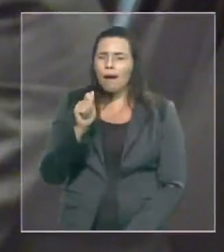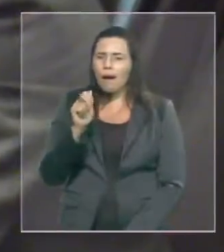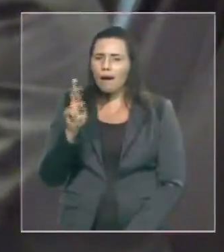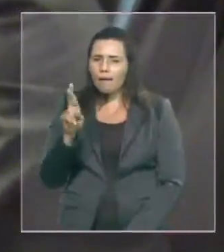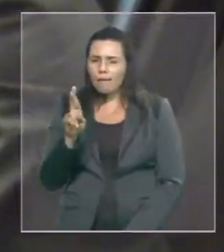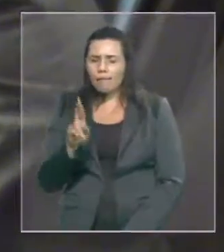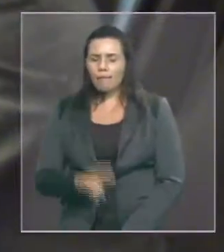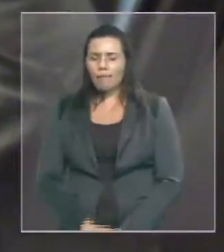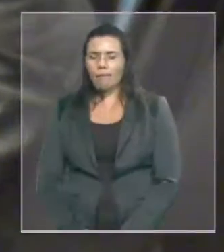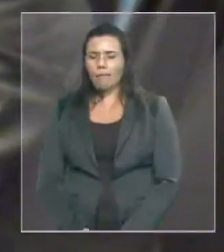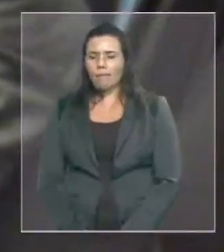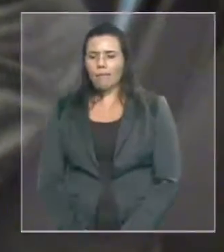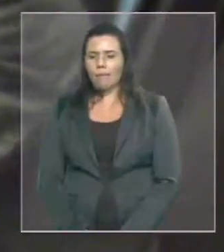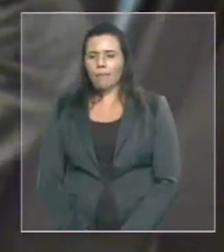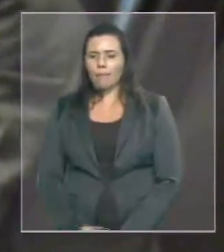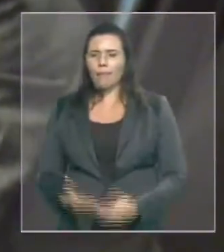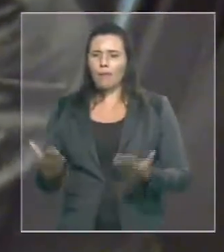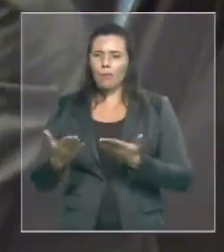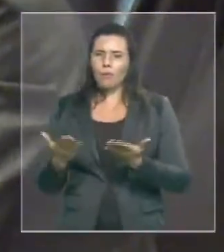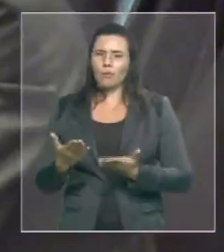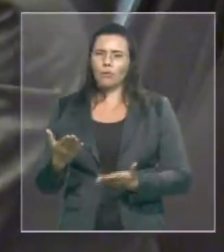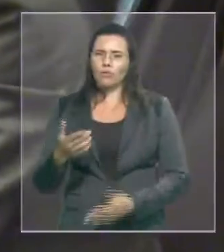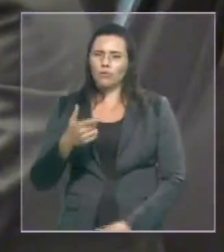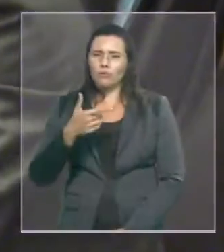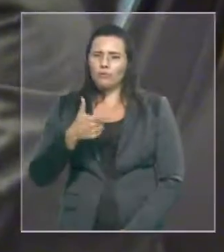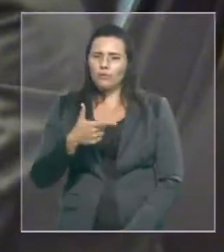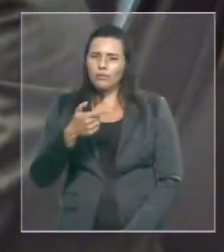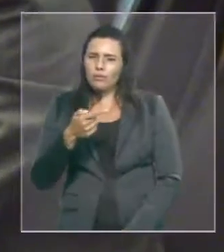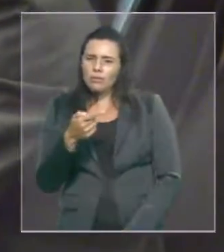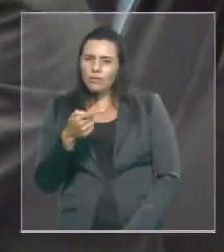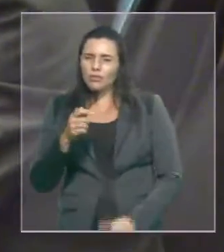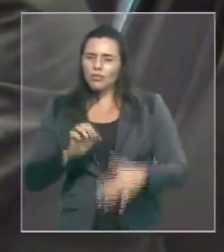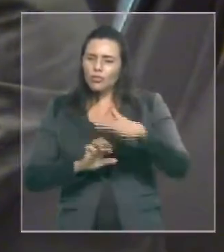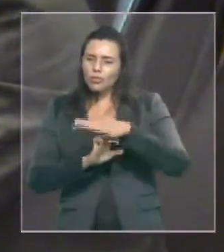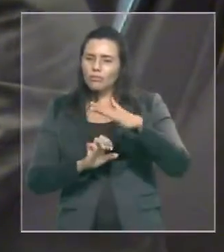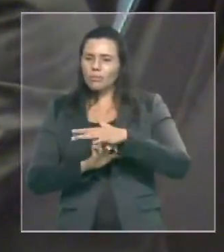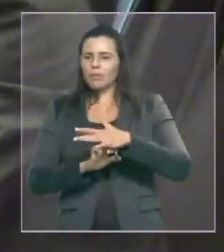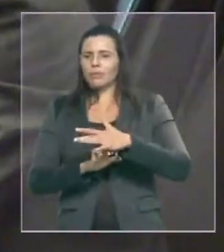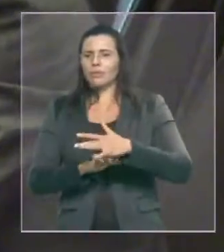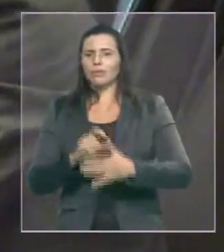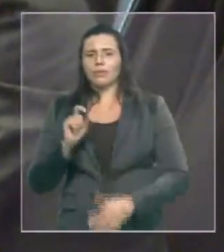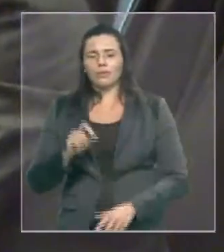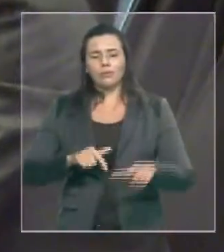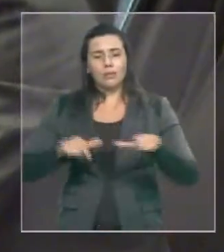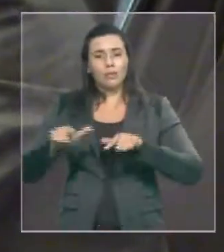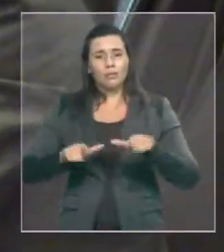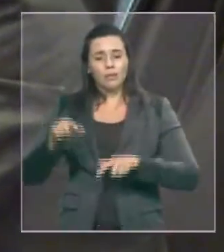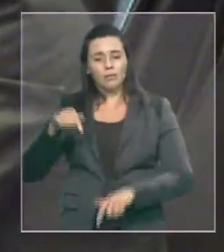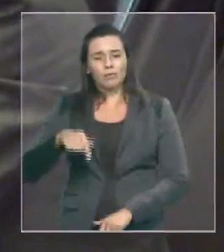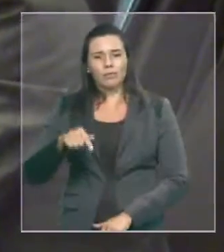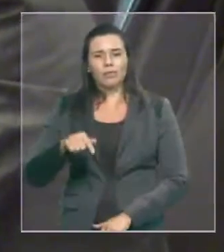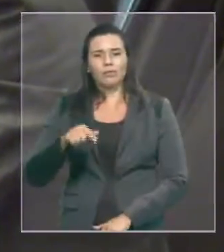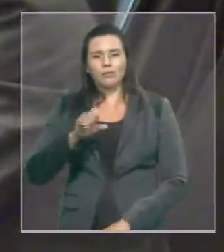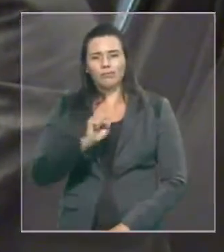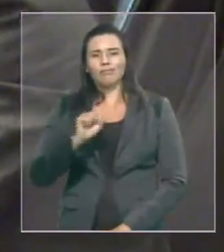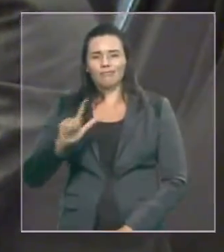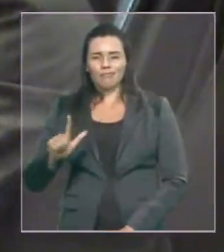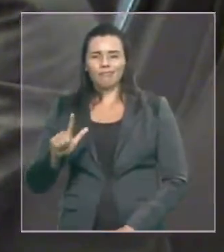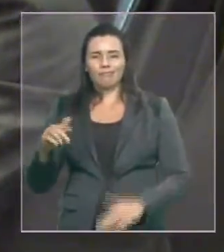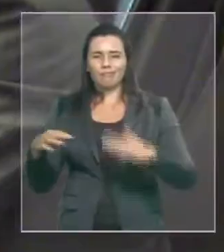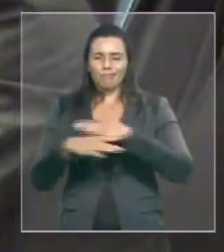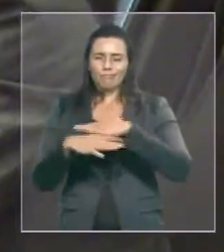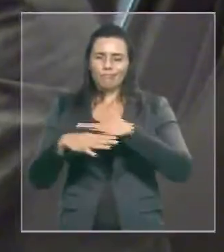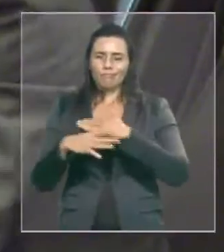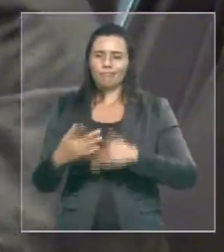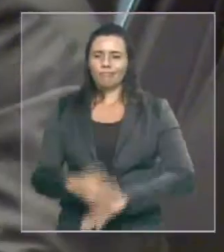Hoje, são 27 empresas, pelo que pude ler e me informar, que atuam no transporte público de São Luís, com 874